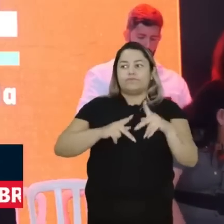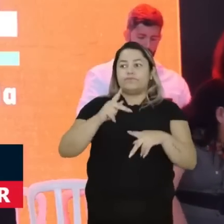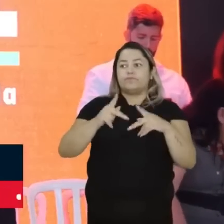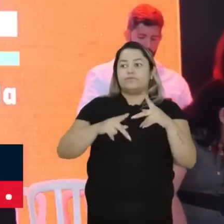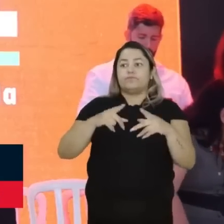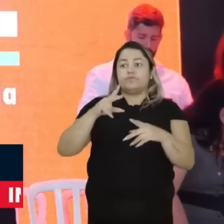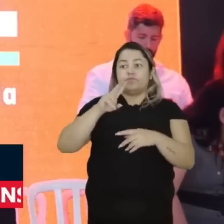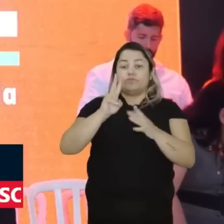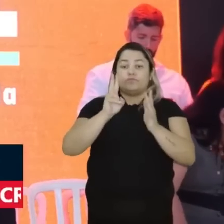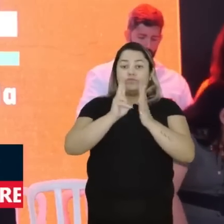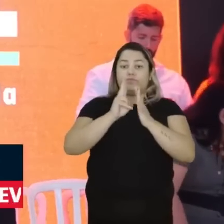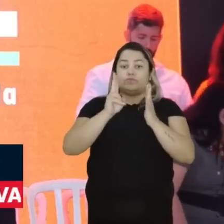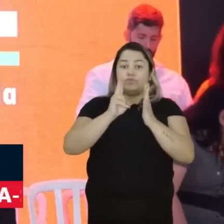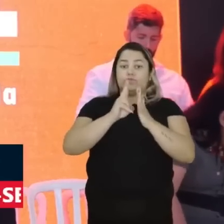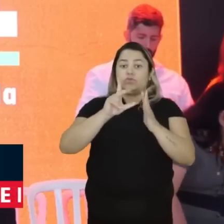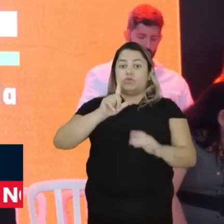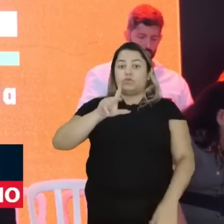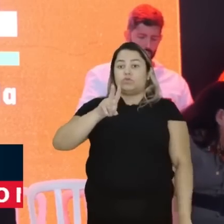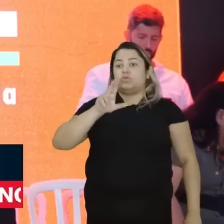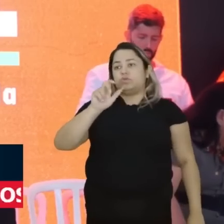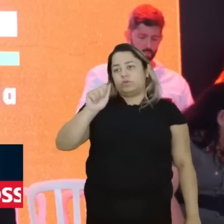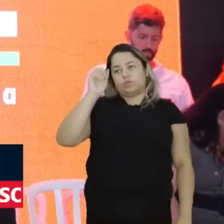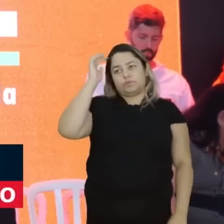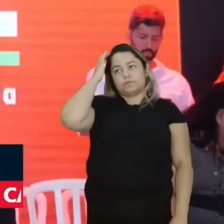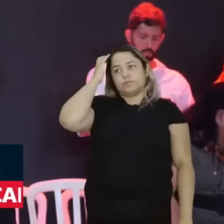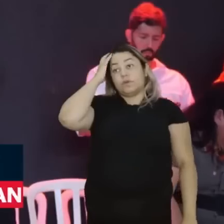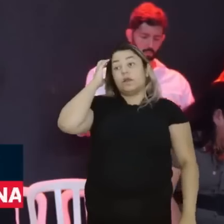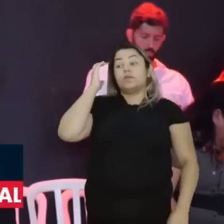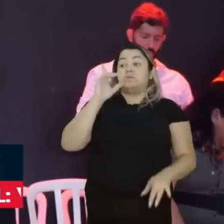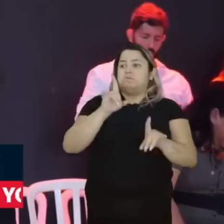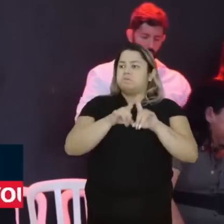nosso companheiro Luiz Inácio Lula da Silva.